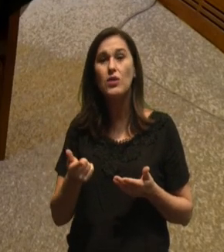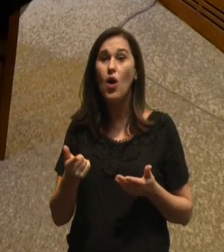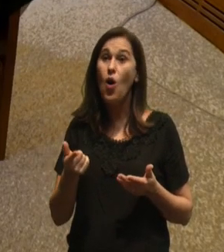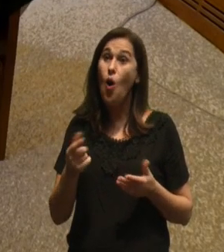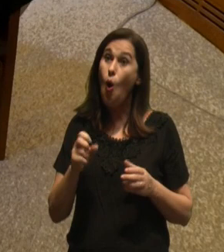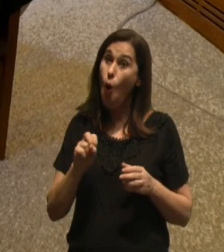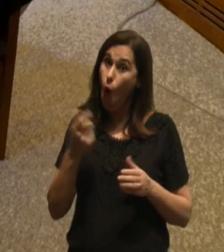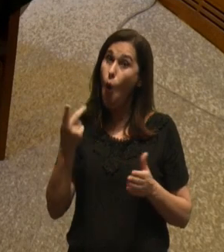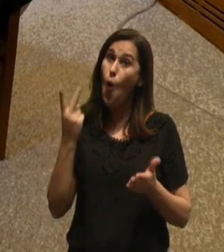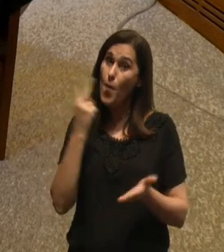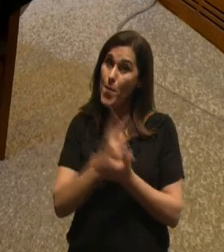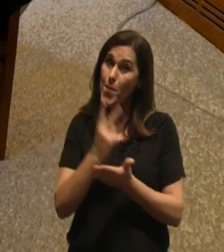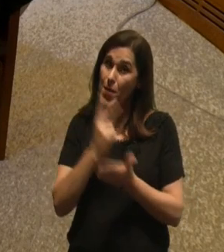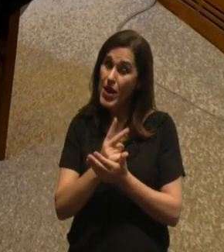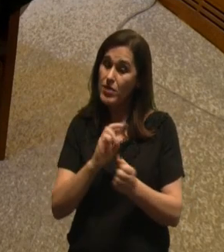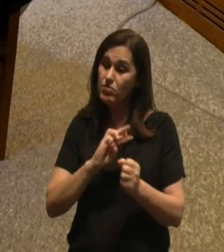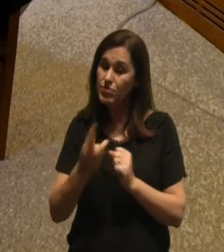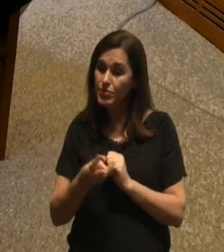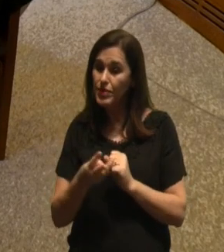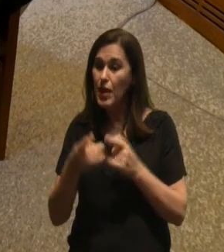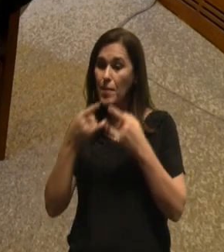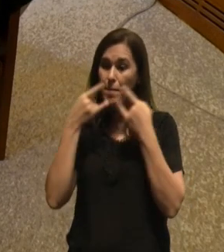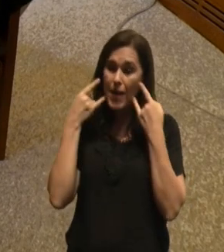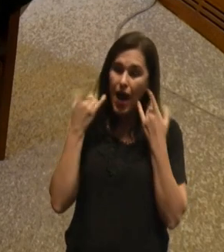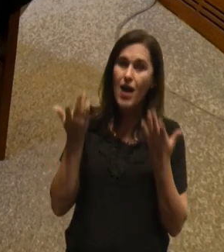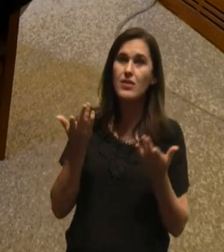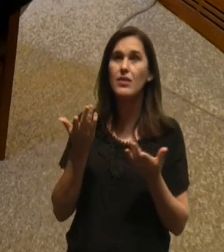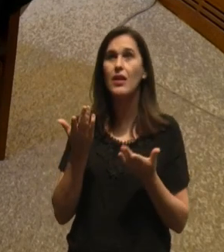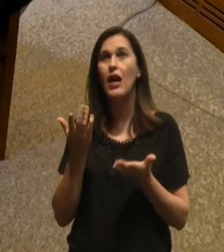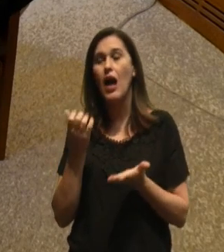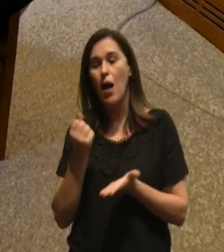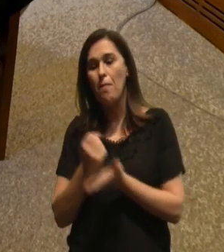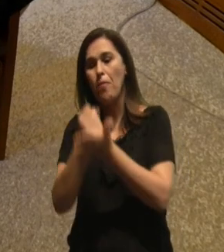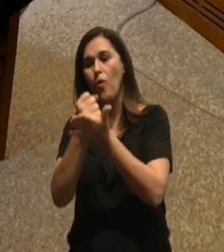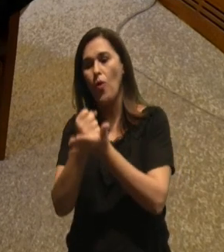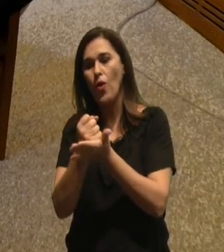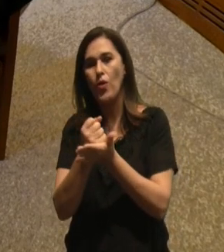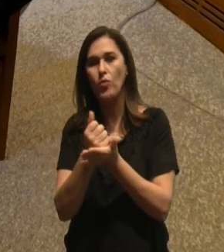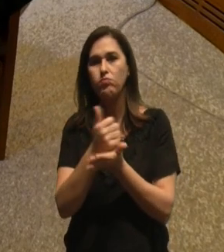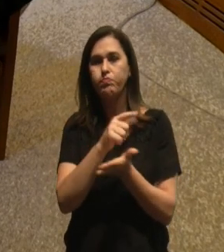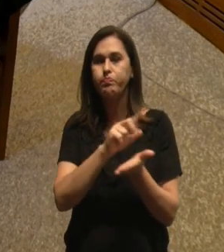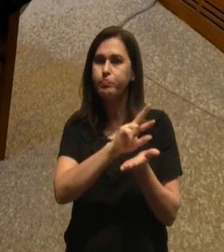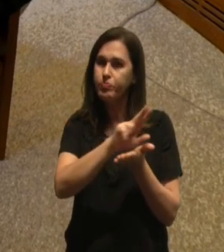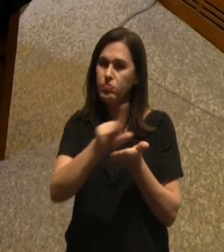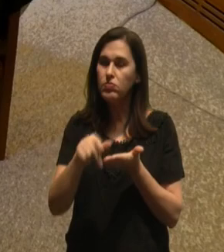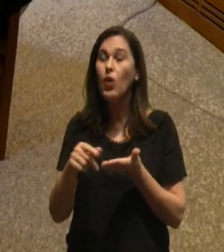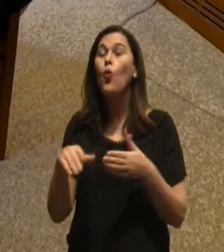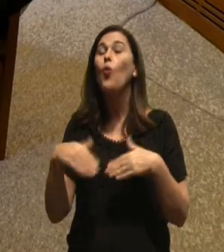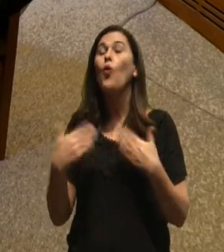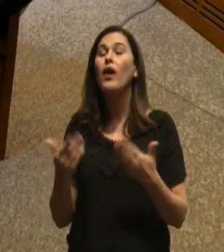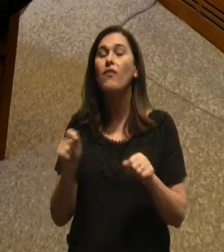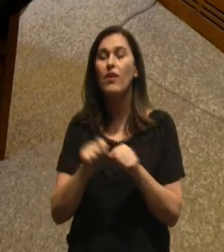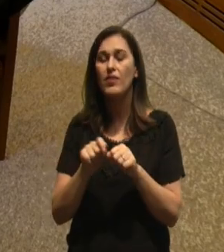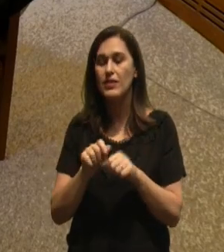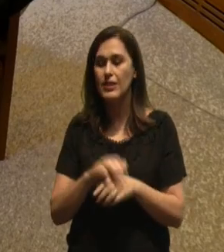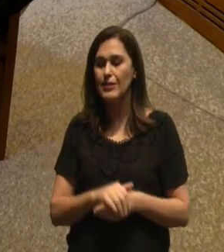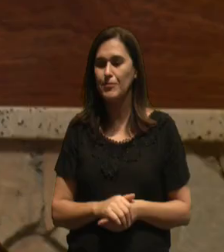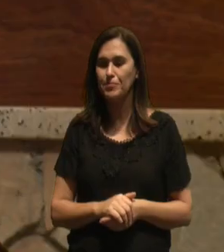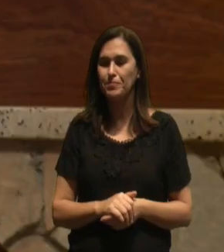ele agora, e pós essa confecção de máscaras e atendimento a essas diversas comunidades, quais são os próximos passos da